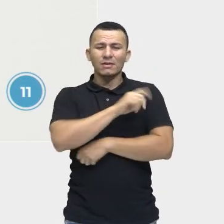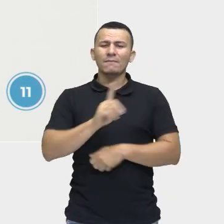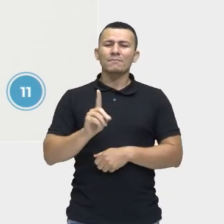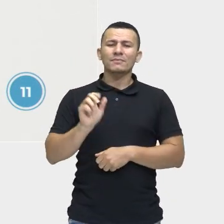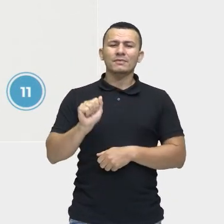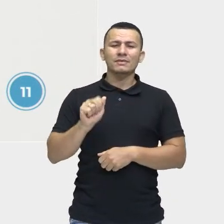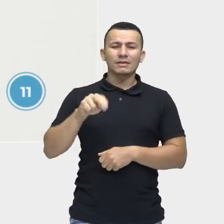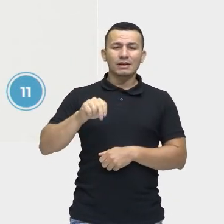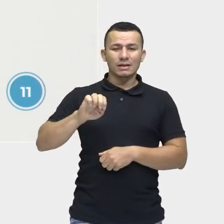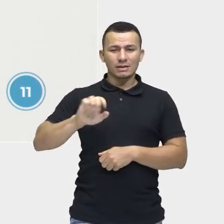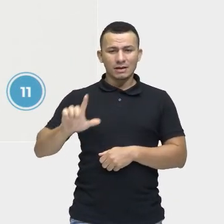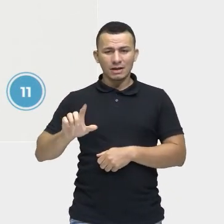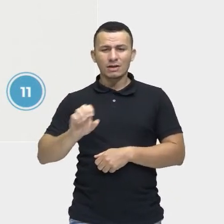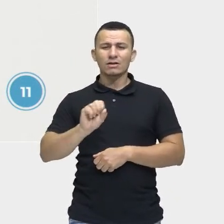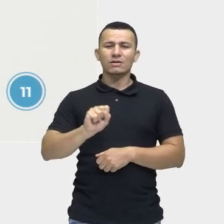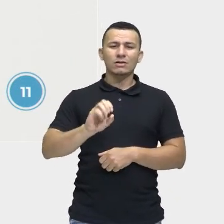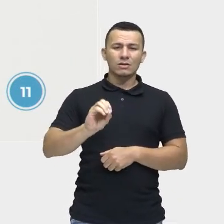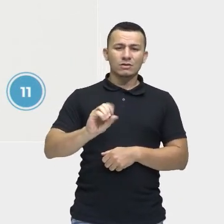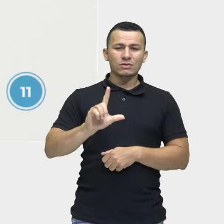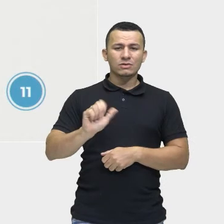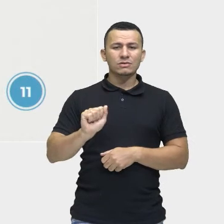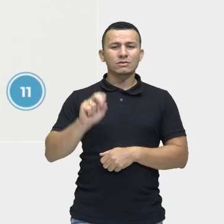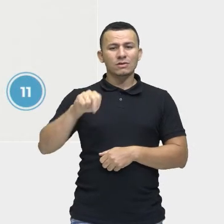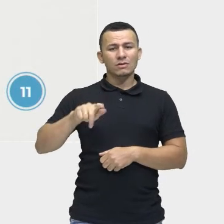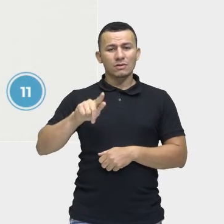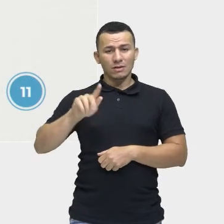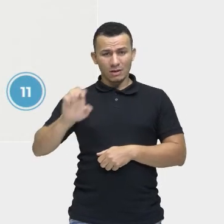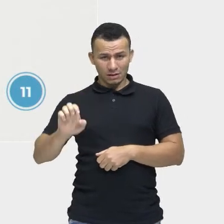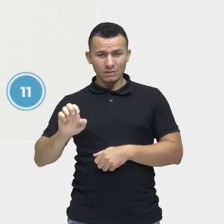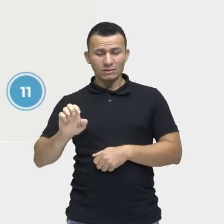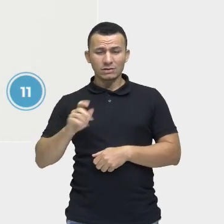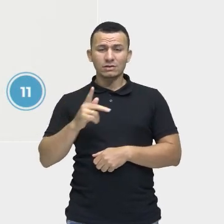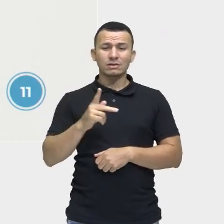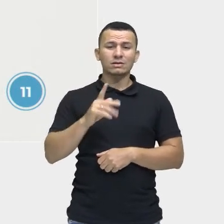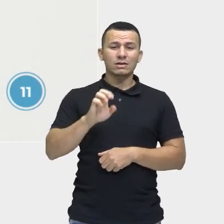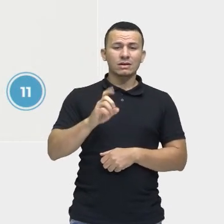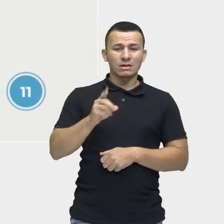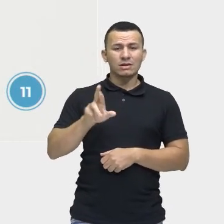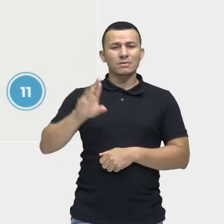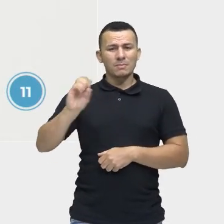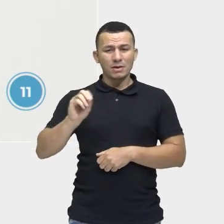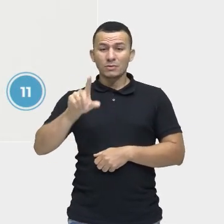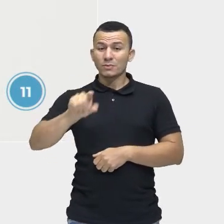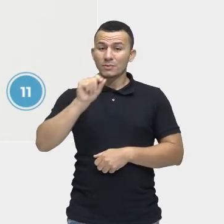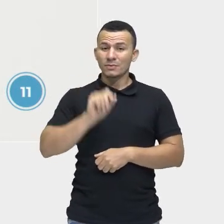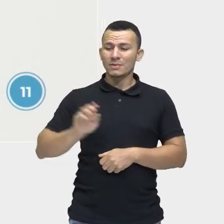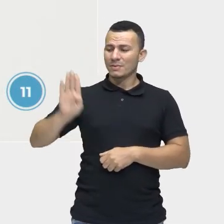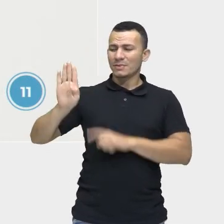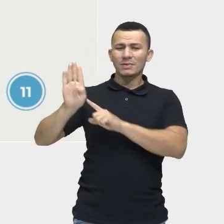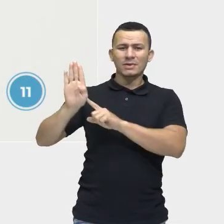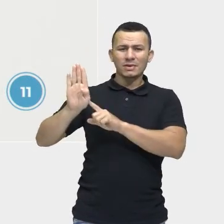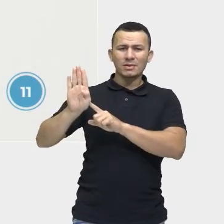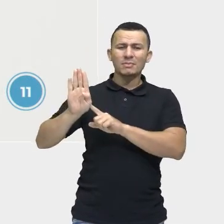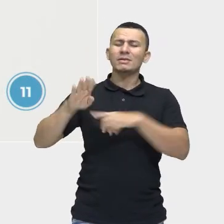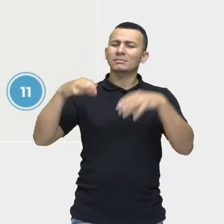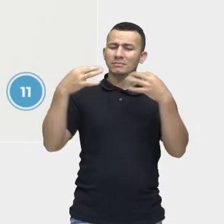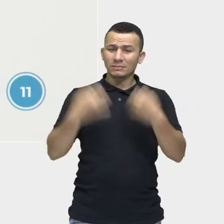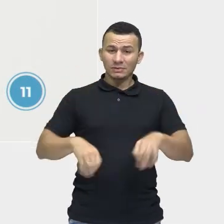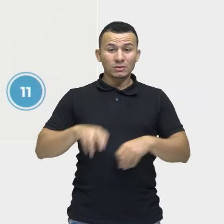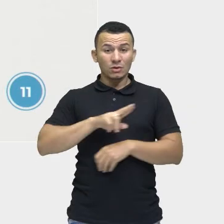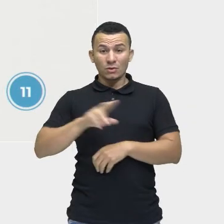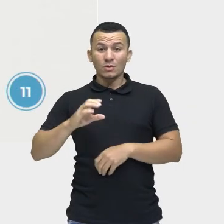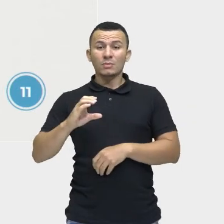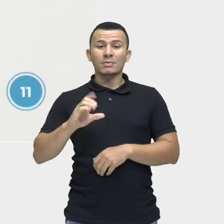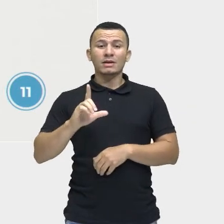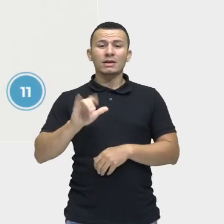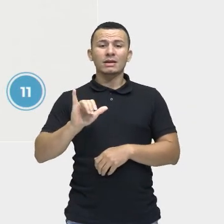a Solange e o Pedro Henrique, que assinalaram a letra B. Parabéns, é o clímax, não é? É